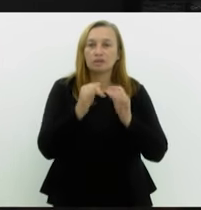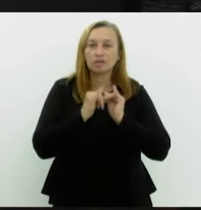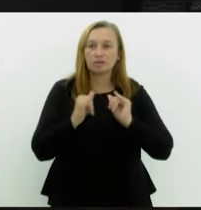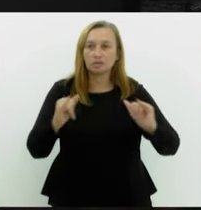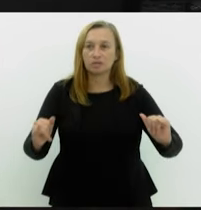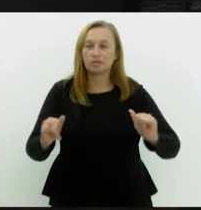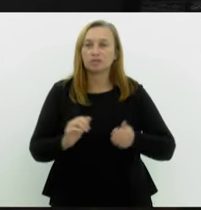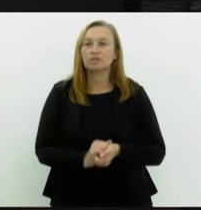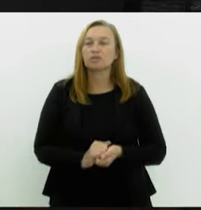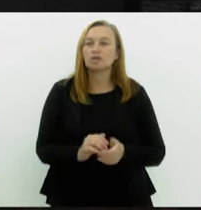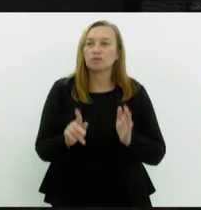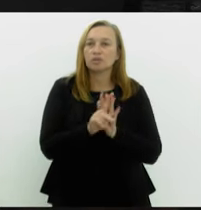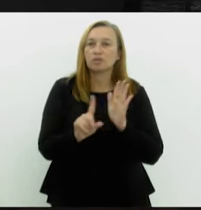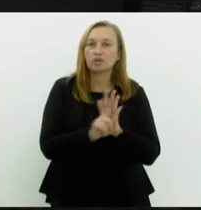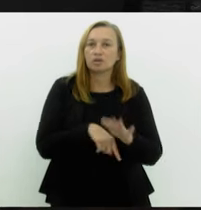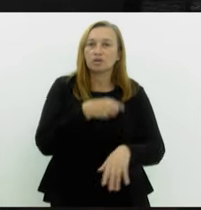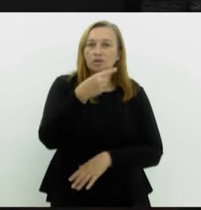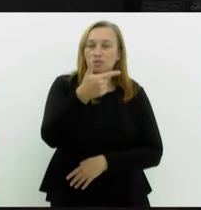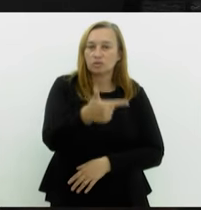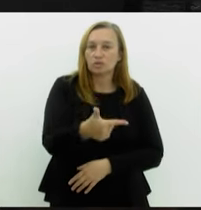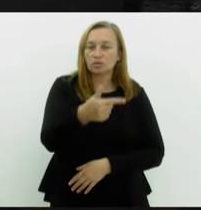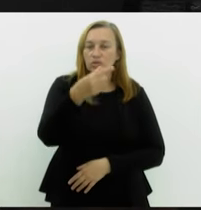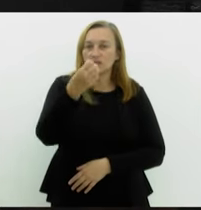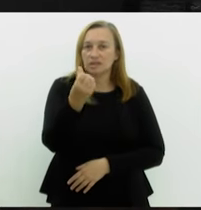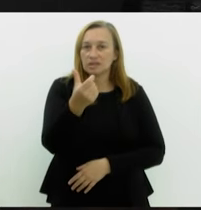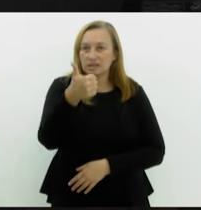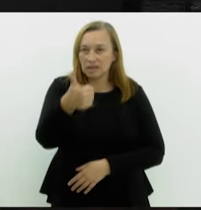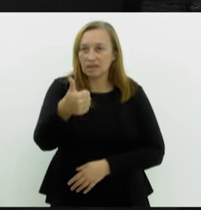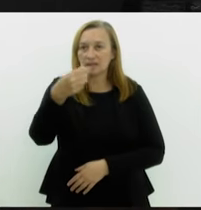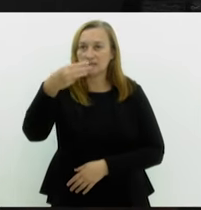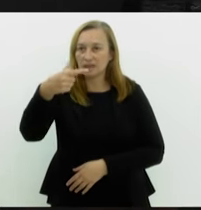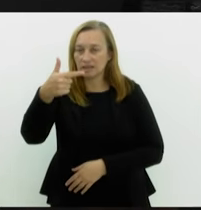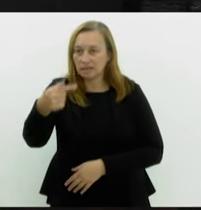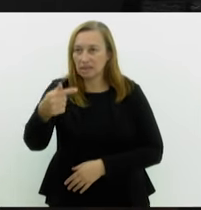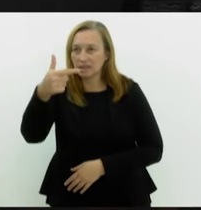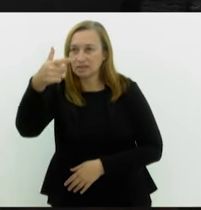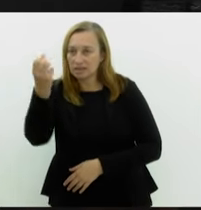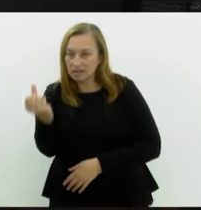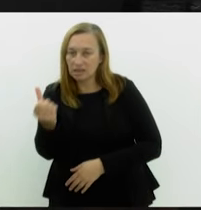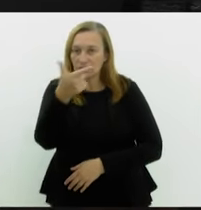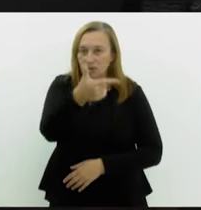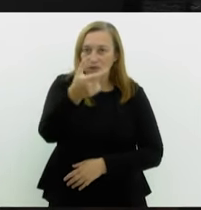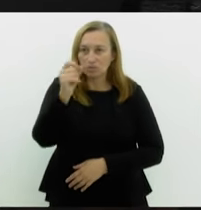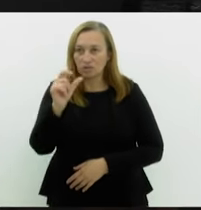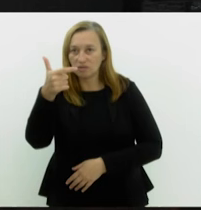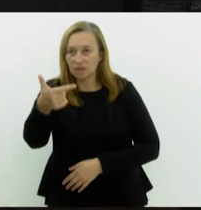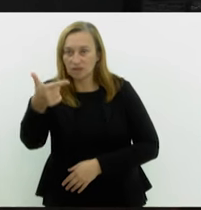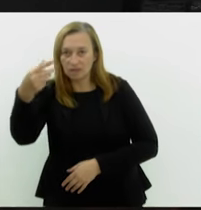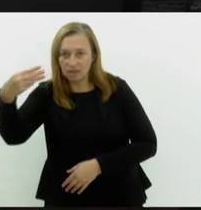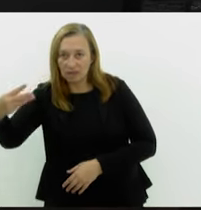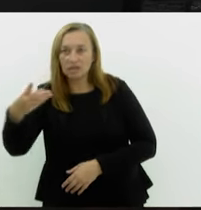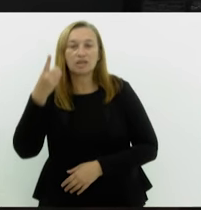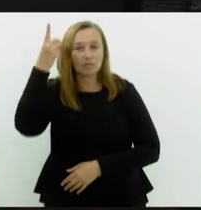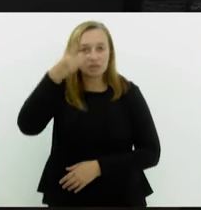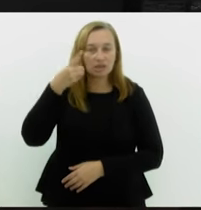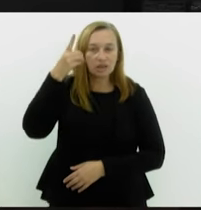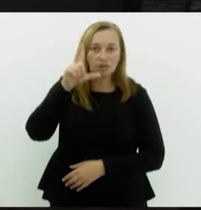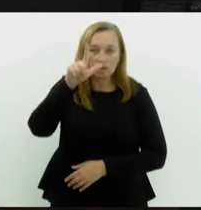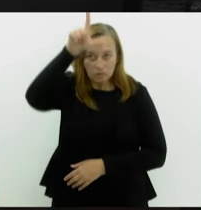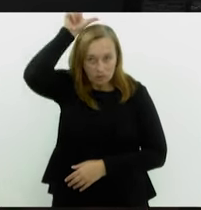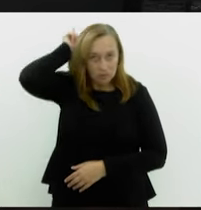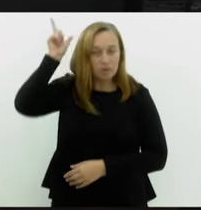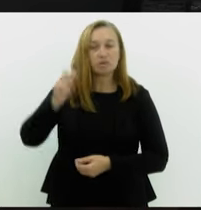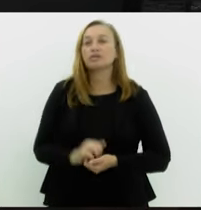Anuncio, projeto de lei número 2.176 de 2023, de autoria do deputado Luiz